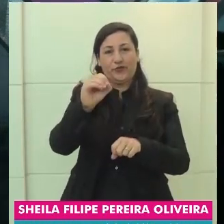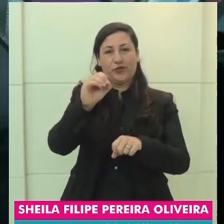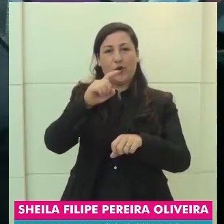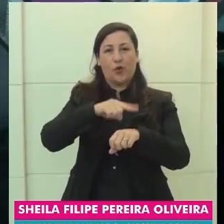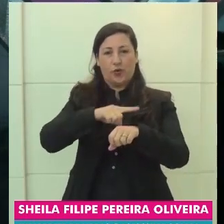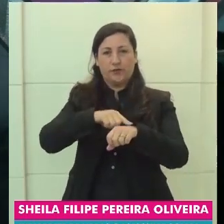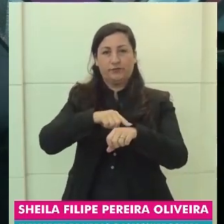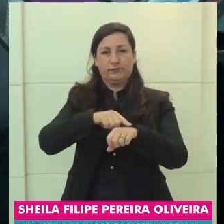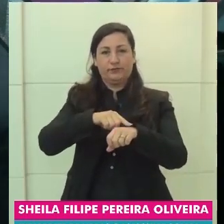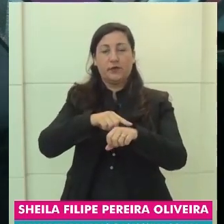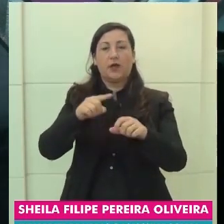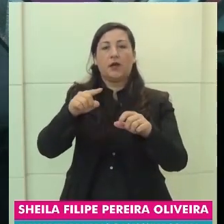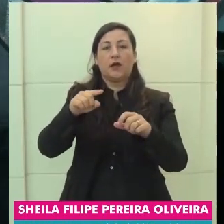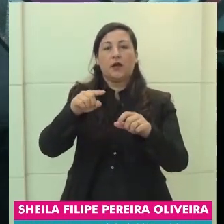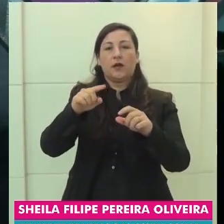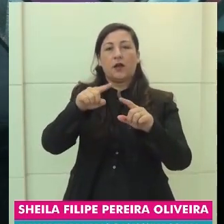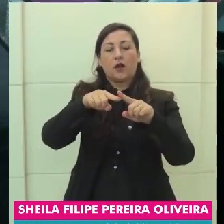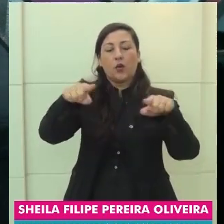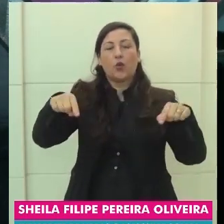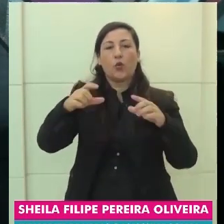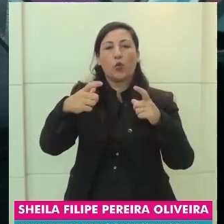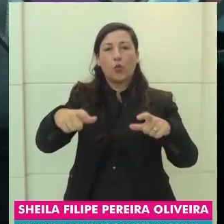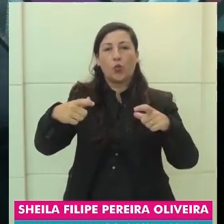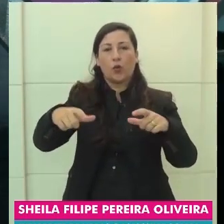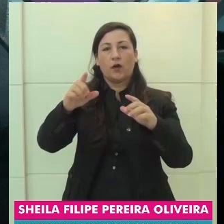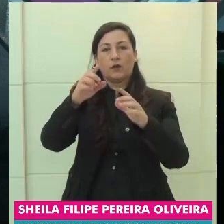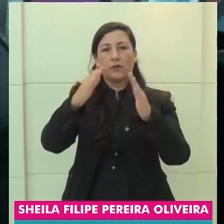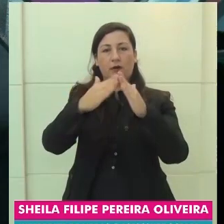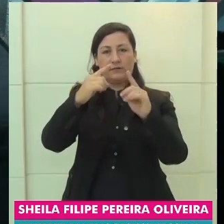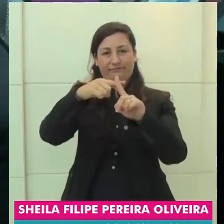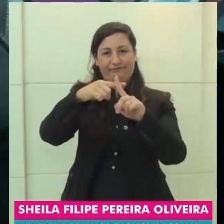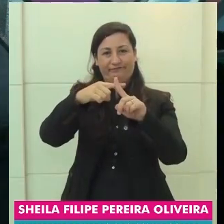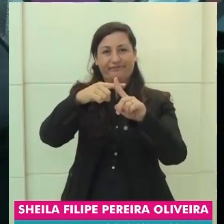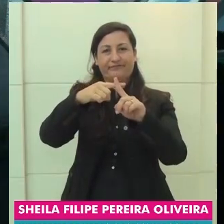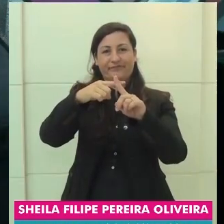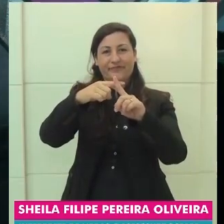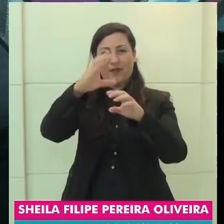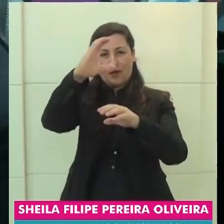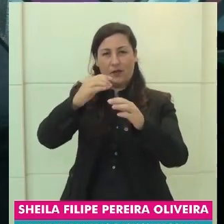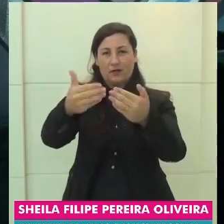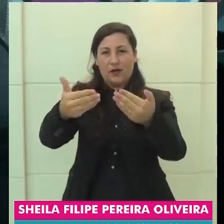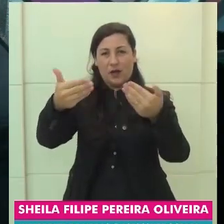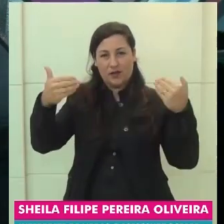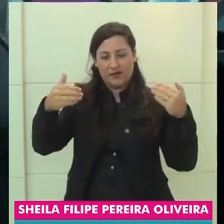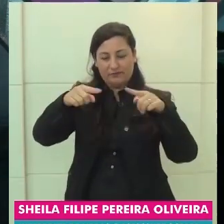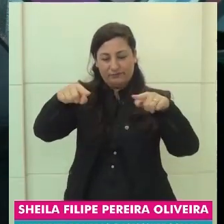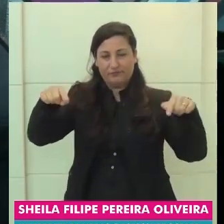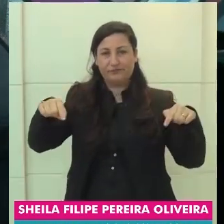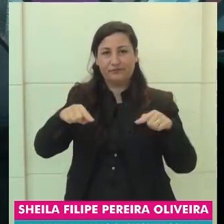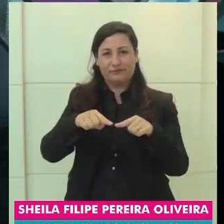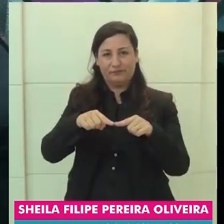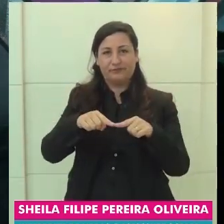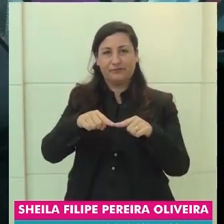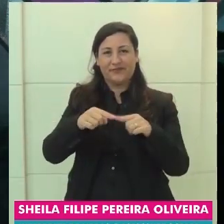lá no salão de festas do Santuário Nossa Senhora Mãe dos Homens, tá? Excelente local.